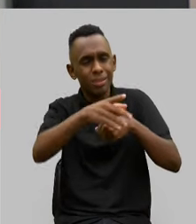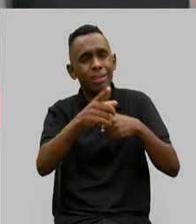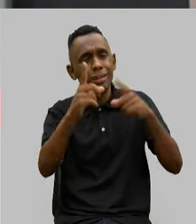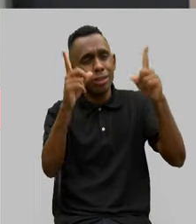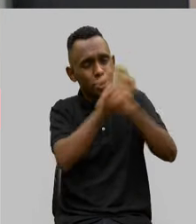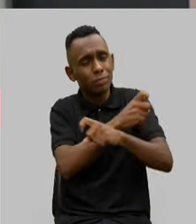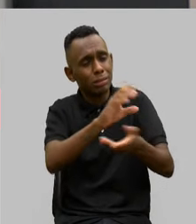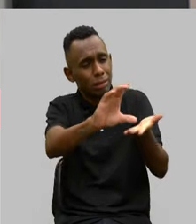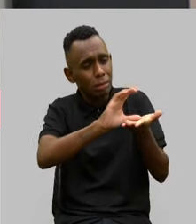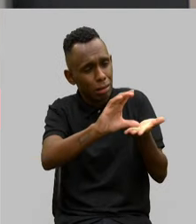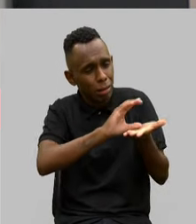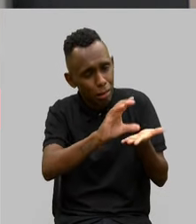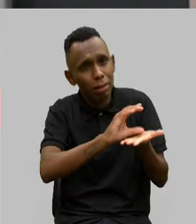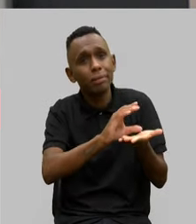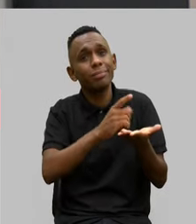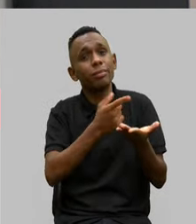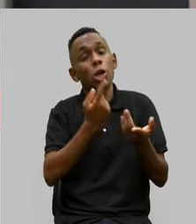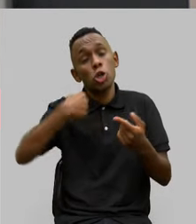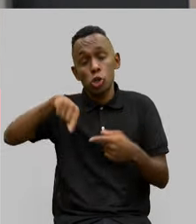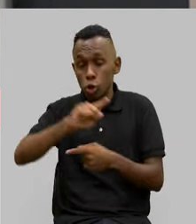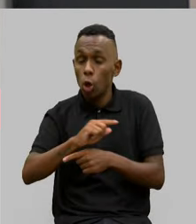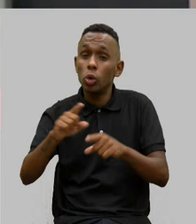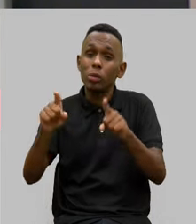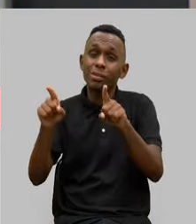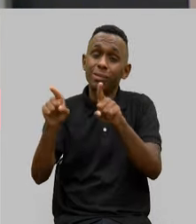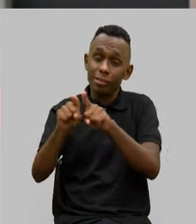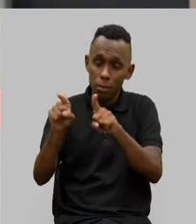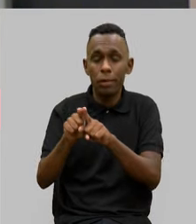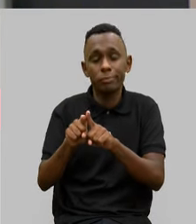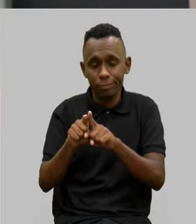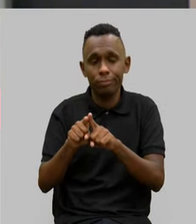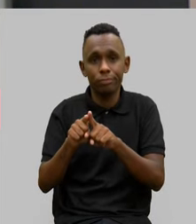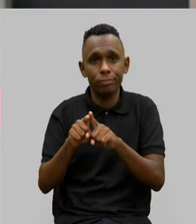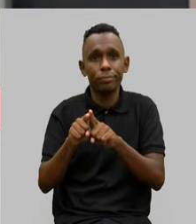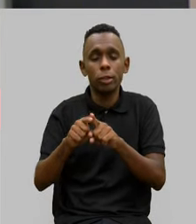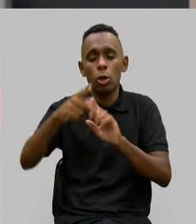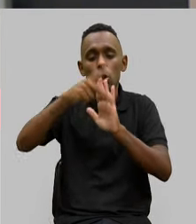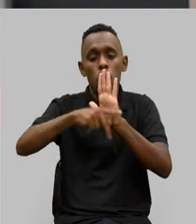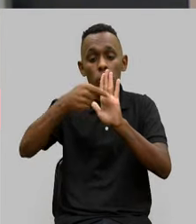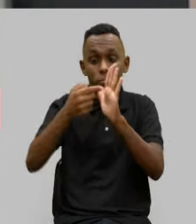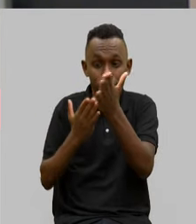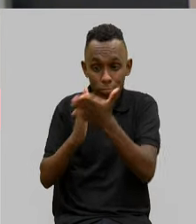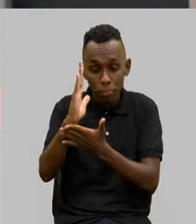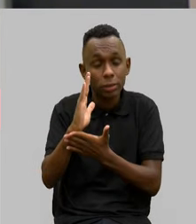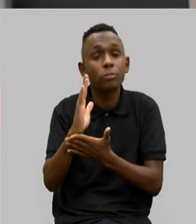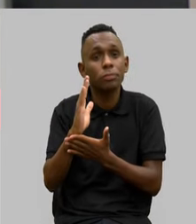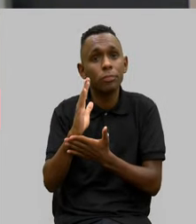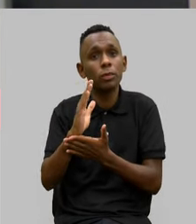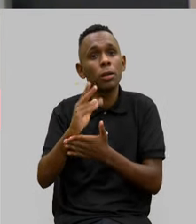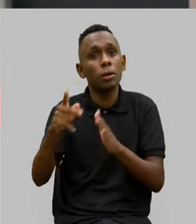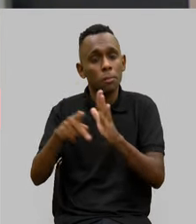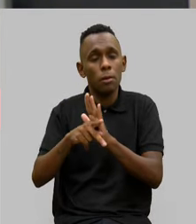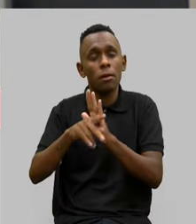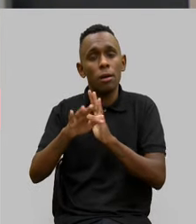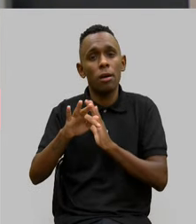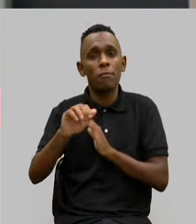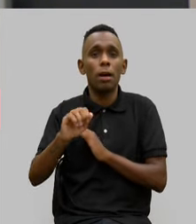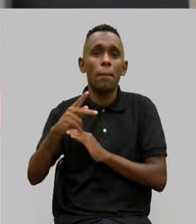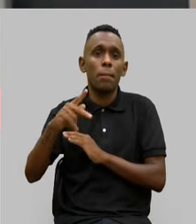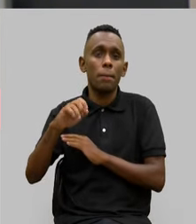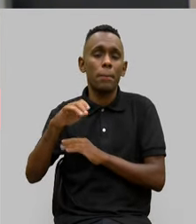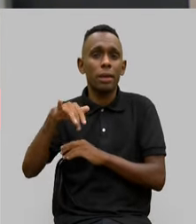financiamento via fapemig nós felizmente tivemos recentemente um projeto aprovado pela fapemig mas